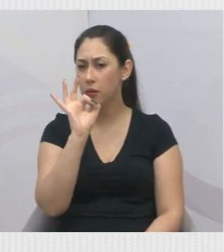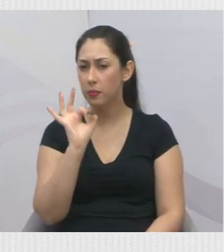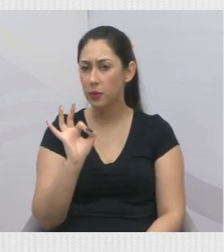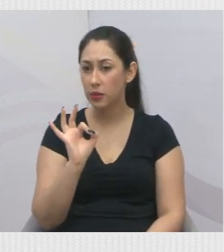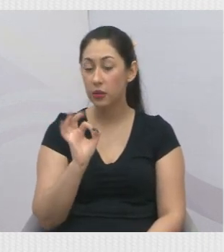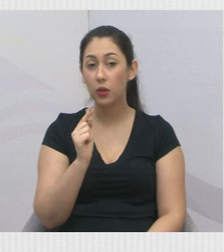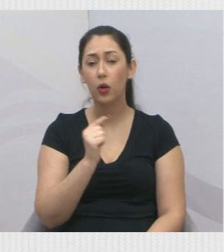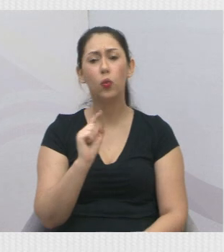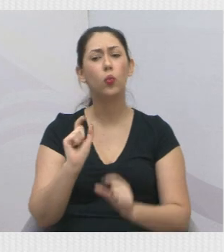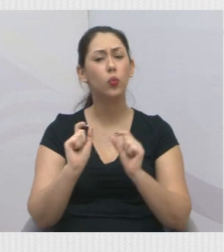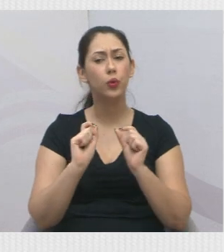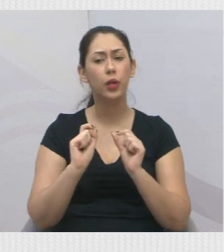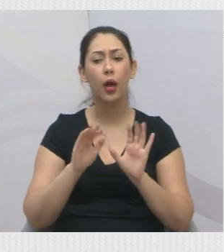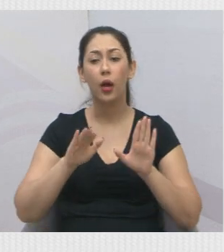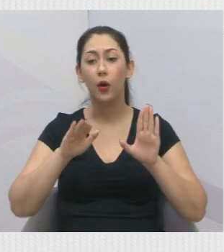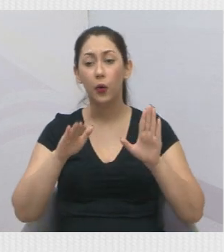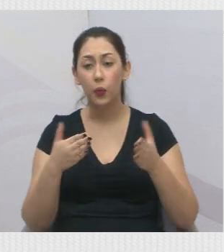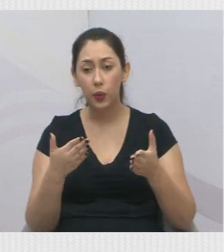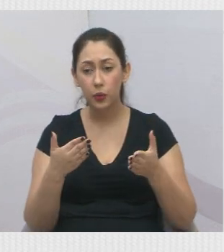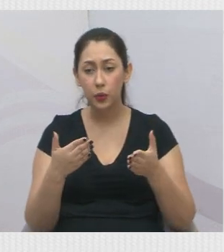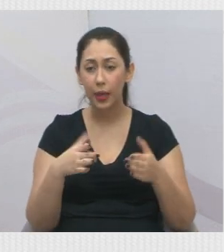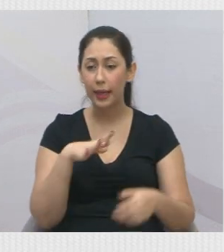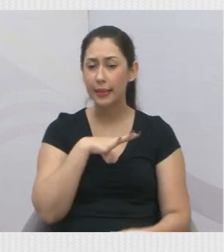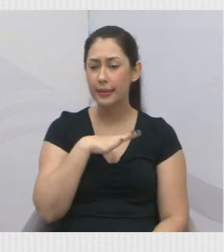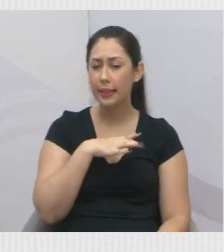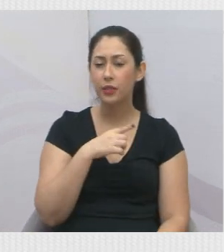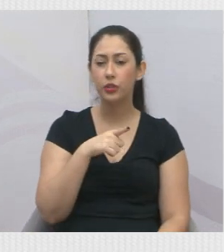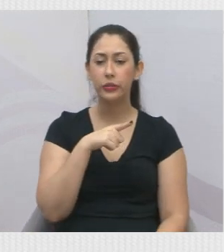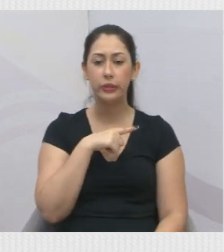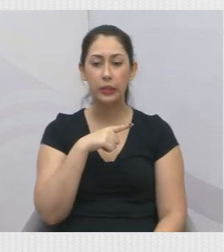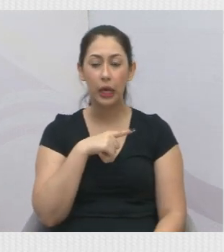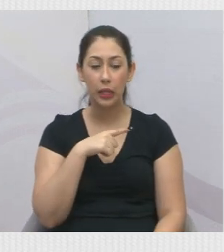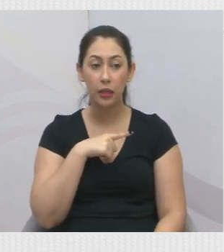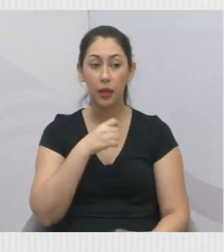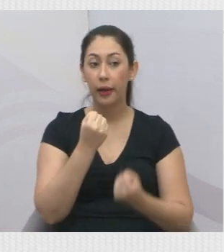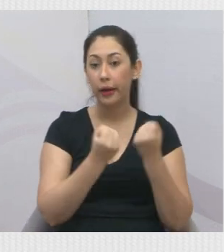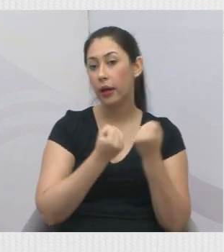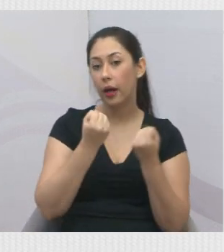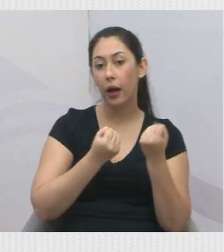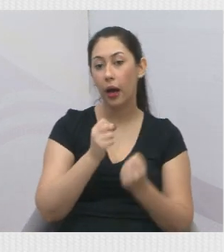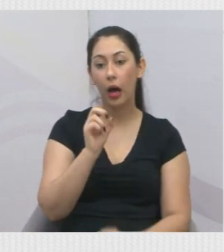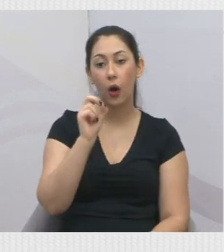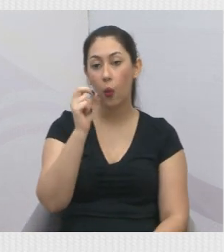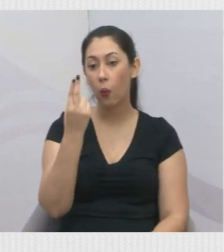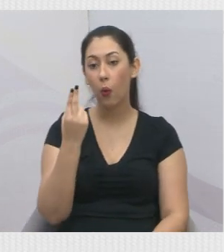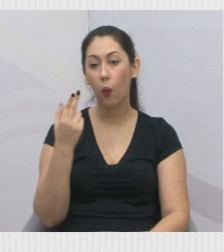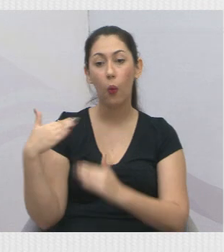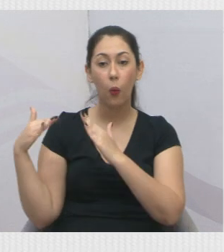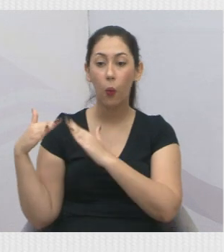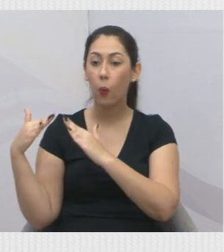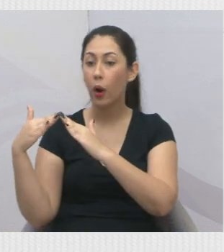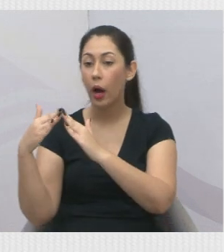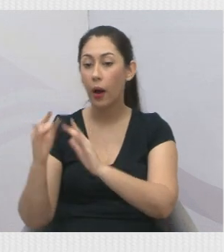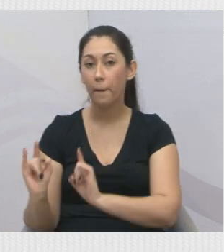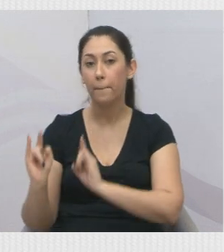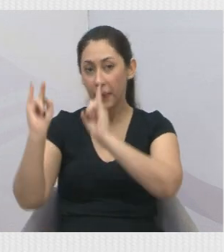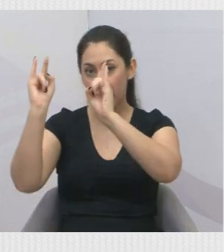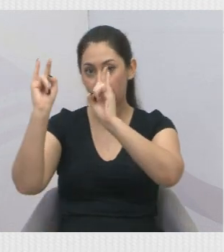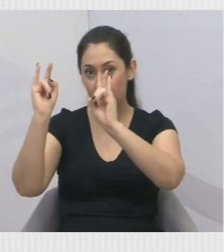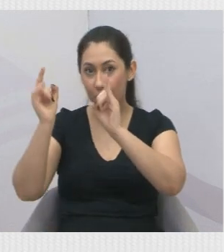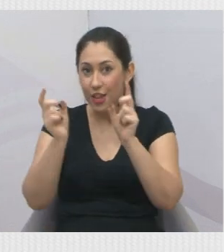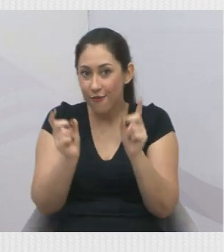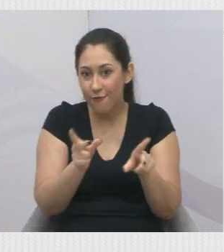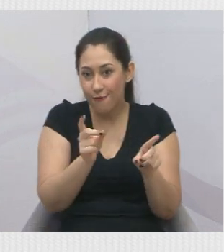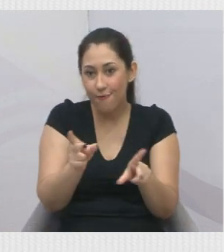bens é quando o município tem veículos ou imóveis, né, que ele põe em leilão e